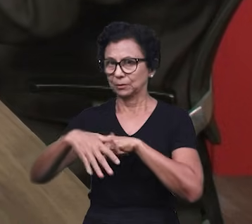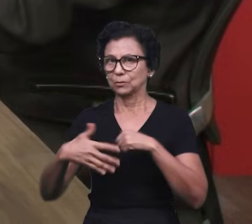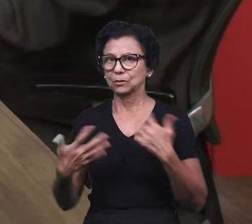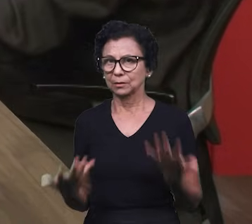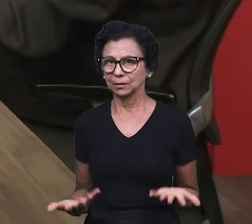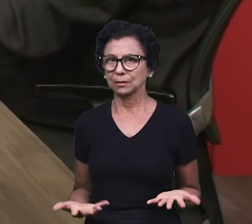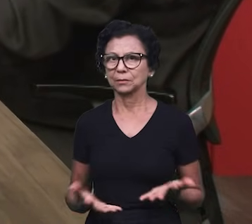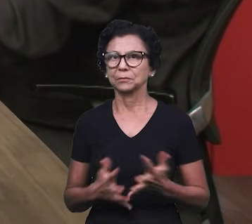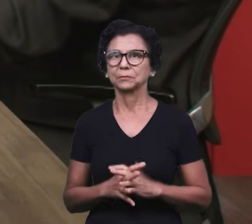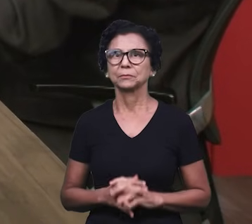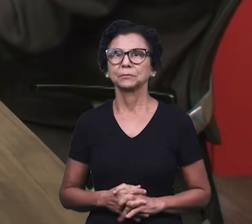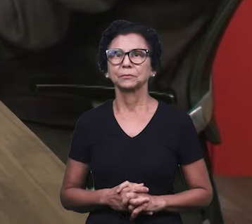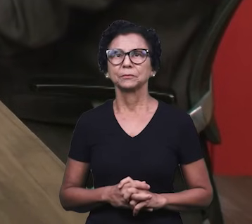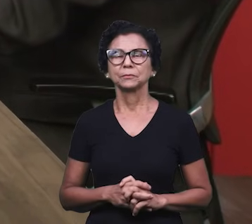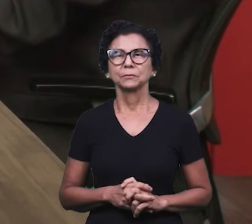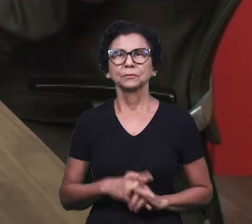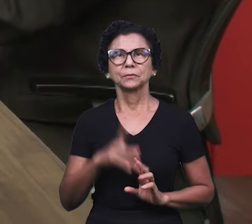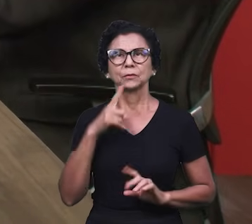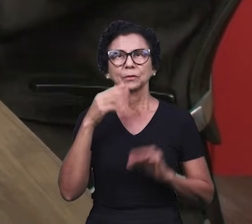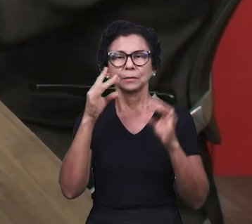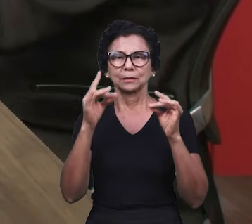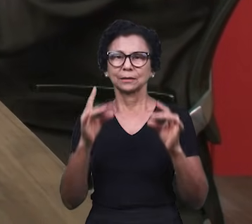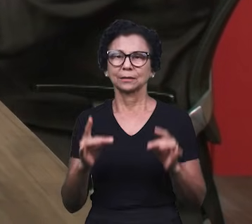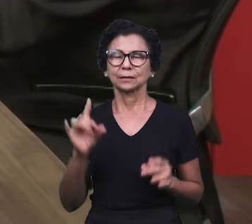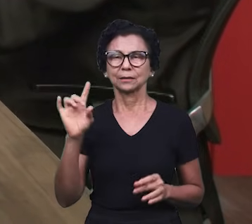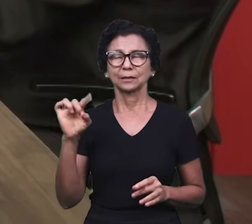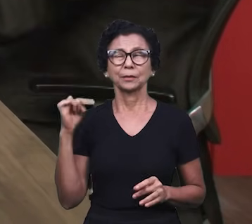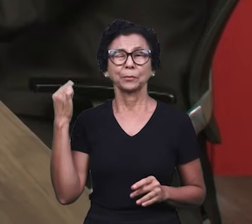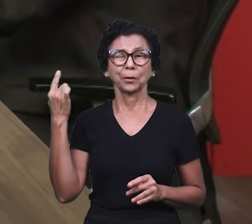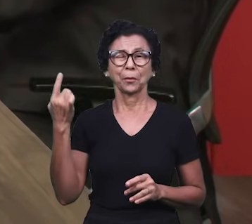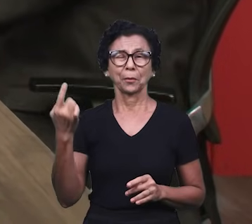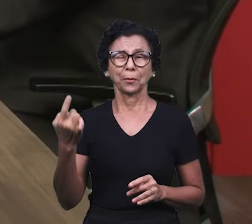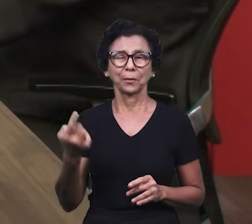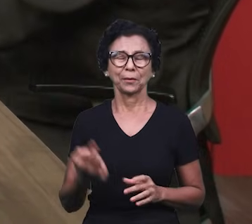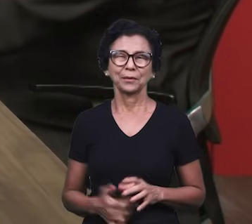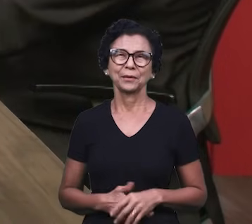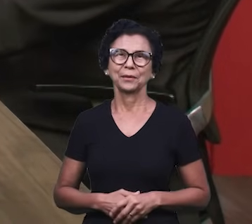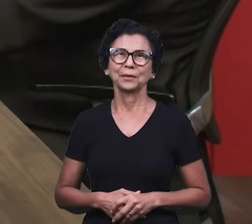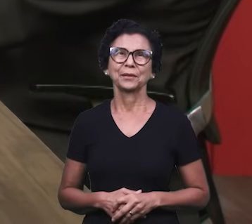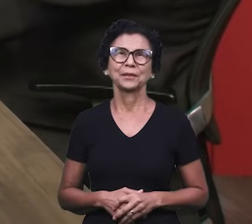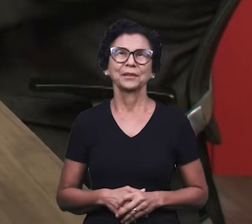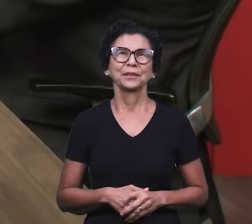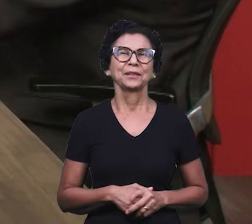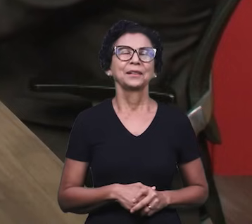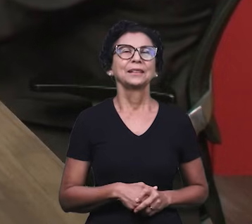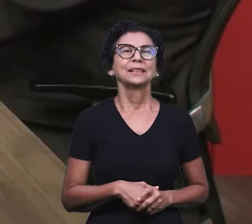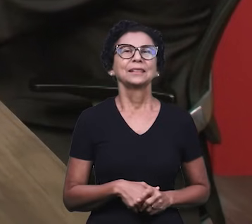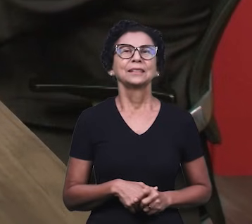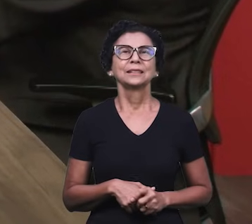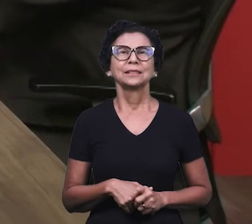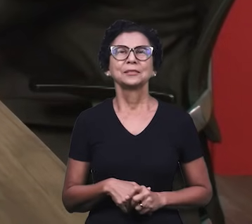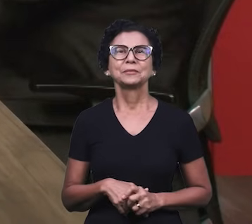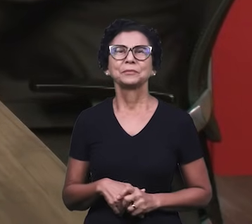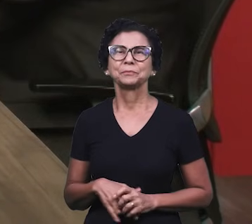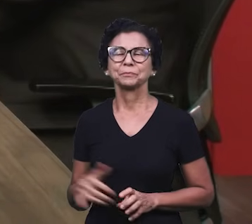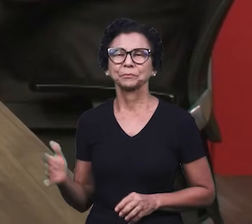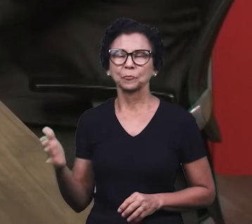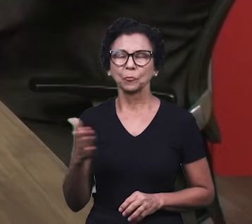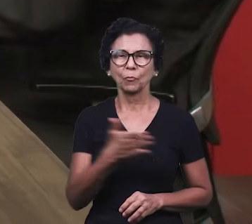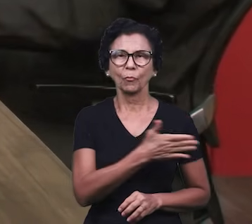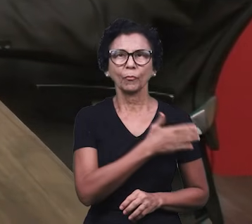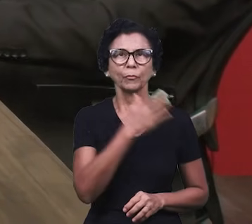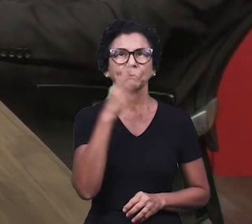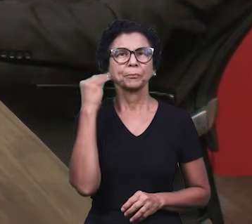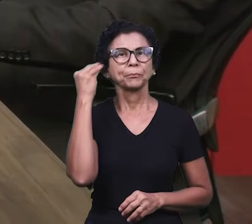Mas vamos entrar Vai- mais em detalhe disso aí, né? isso aí Com depois vai certeza. entrar, mas isso aí é a área do pastor Marcos Saúde. E as experiências? Mas as experiências, olha